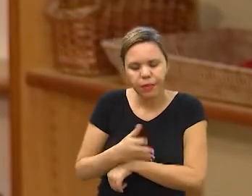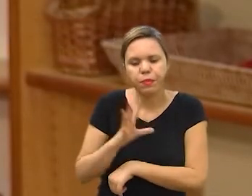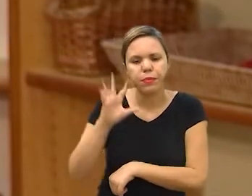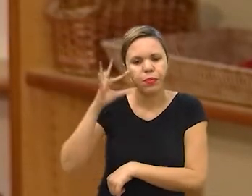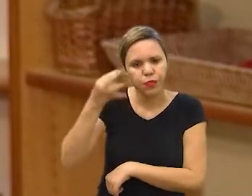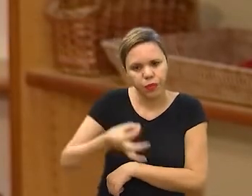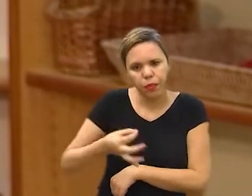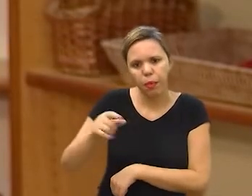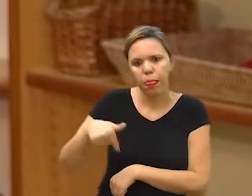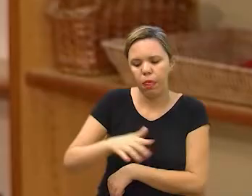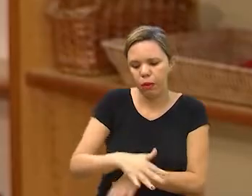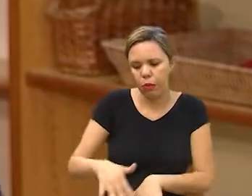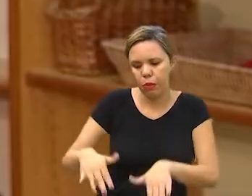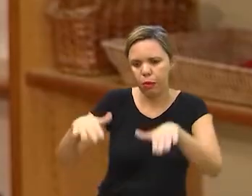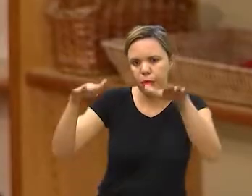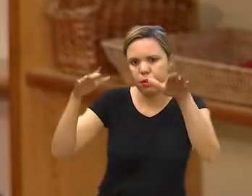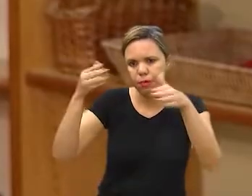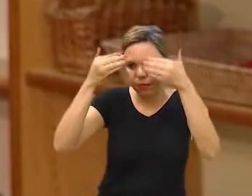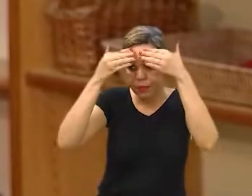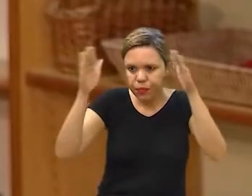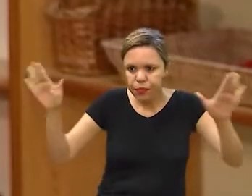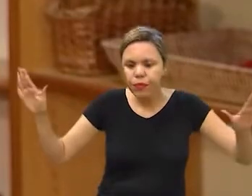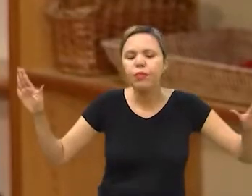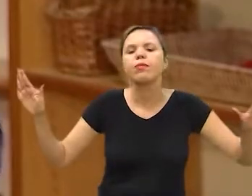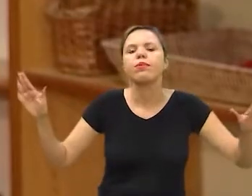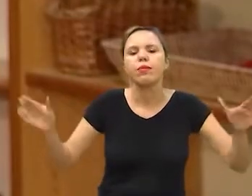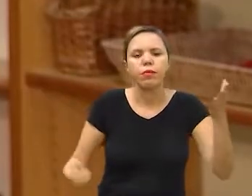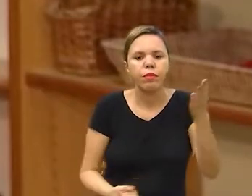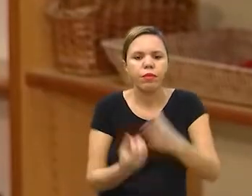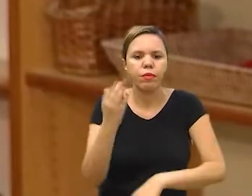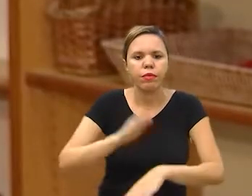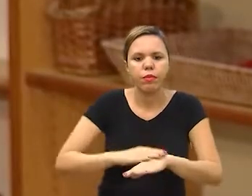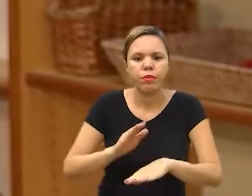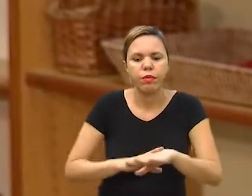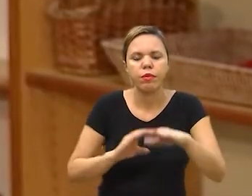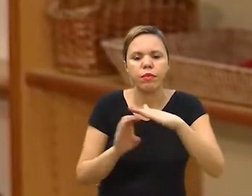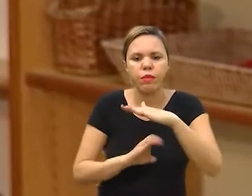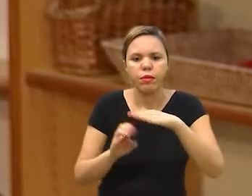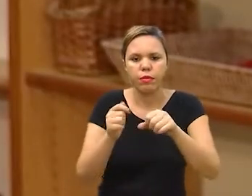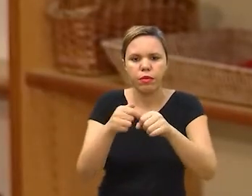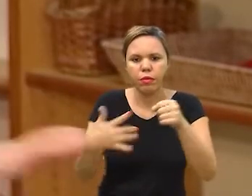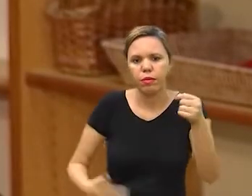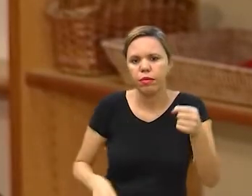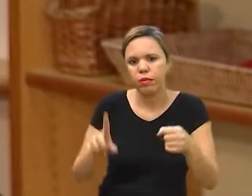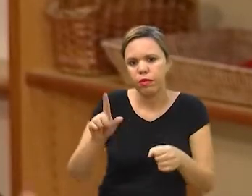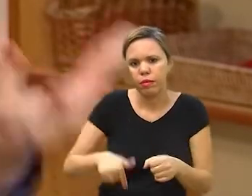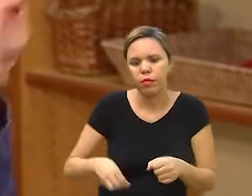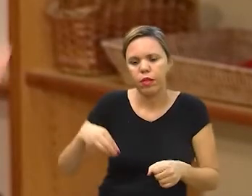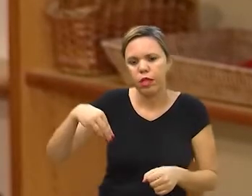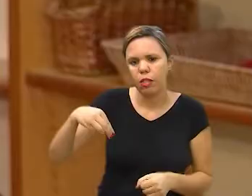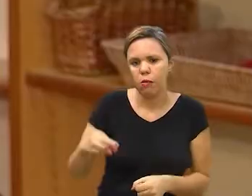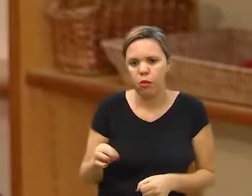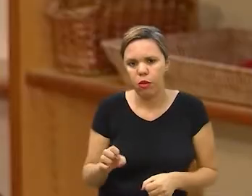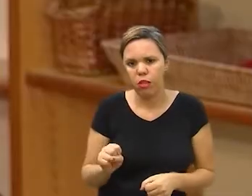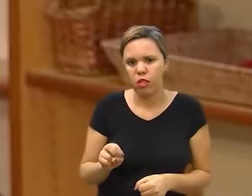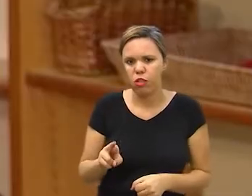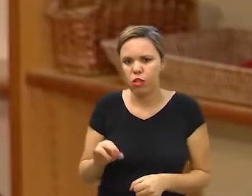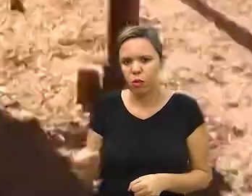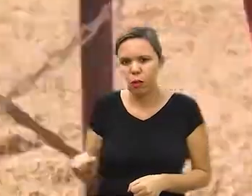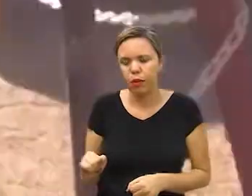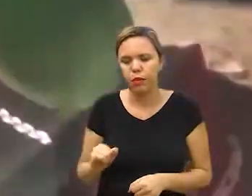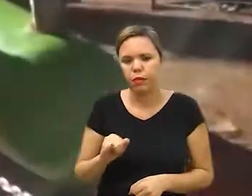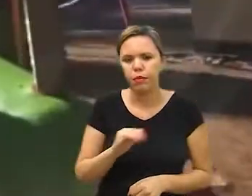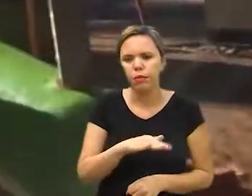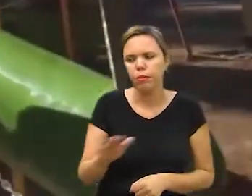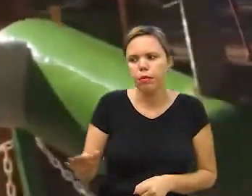na infância, que fez com que a mente deles estivesse tão aberta para eles criarem uma empresa que é o Google, que é Montessori, que a criança